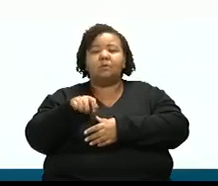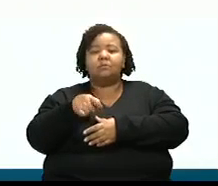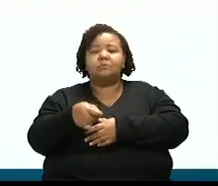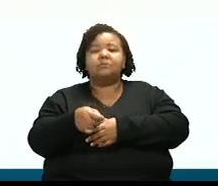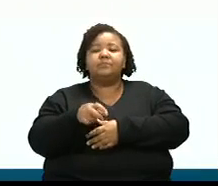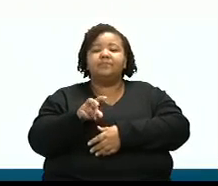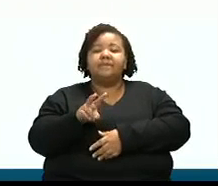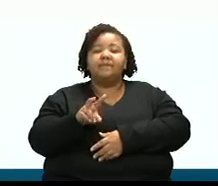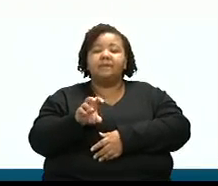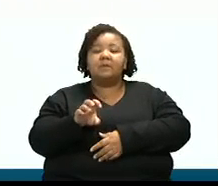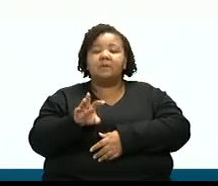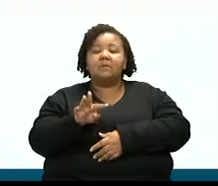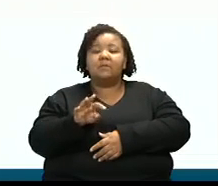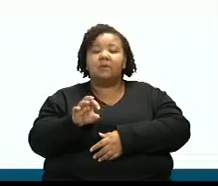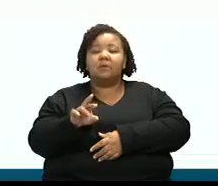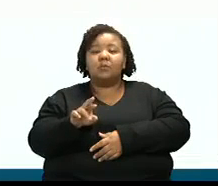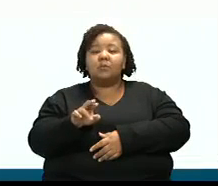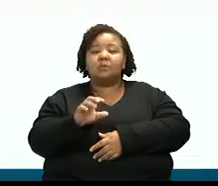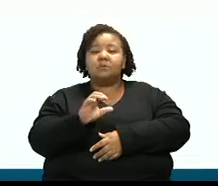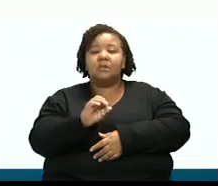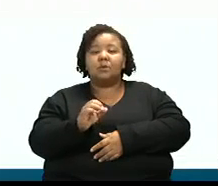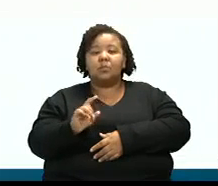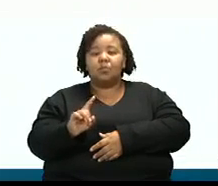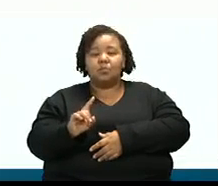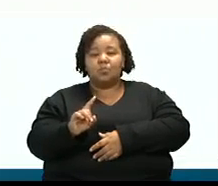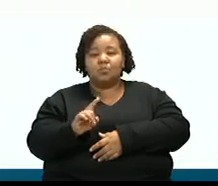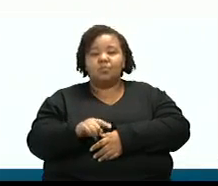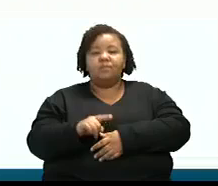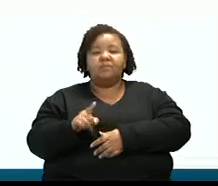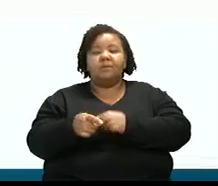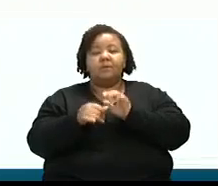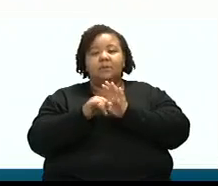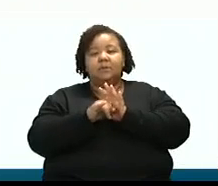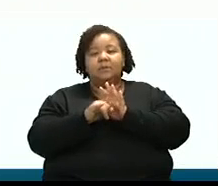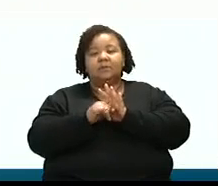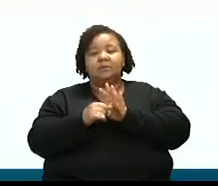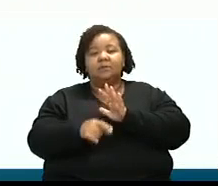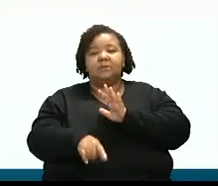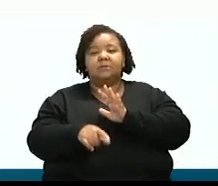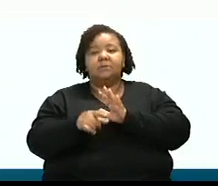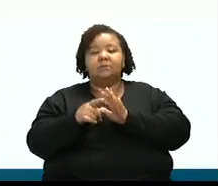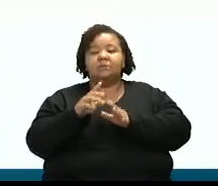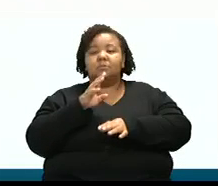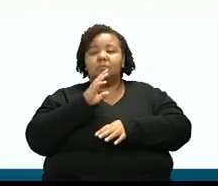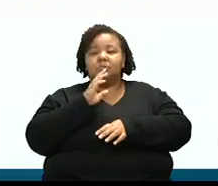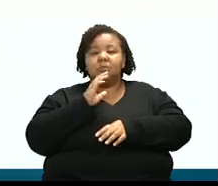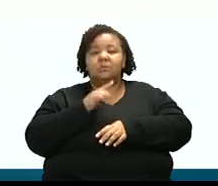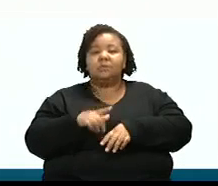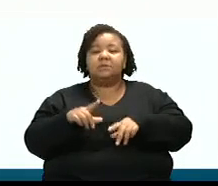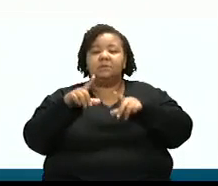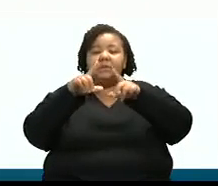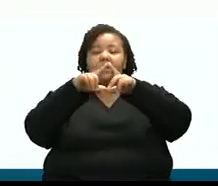O vetor 0, 1. Então, na identificação dessa interpretação